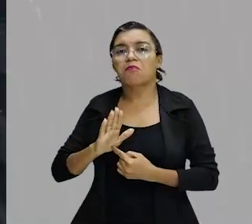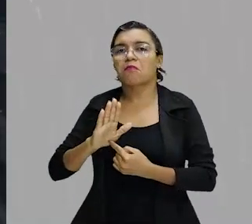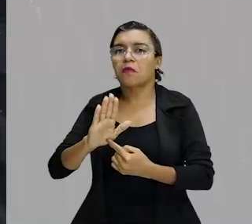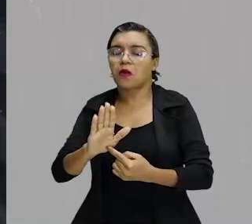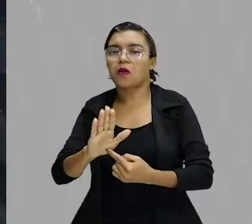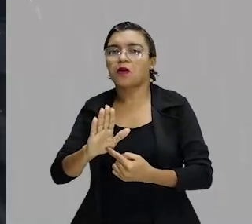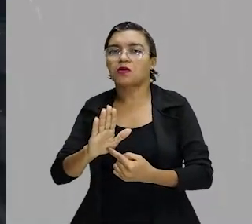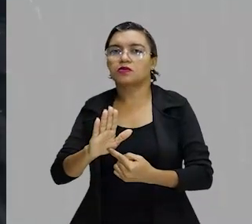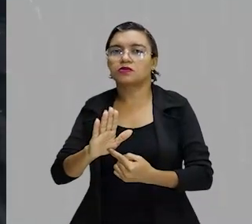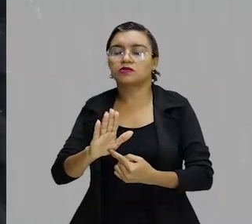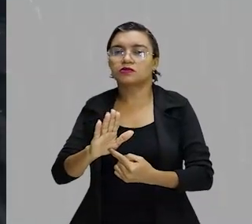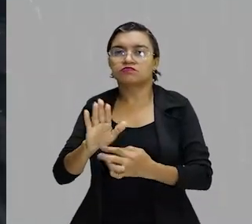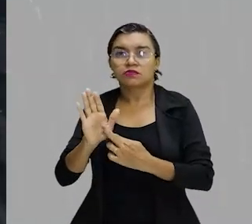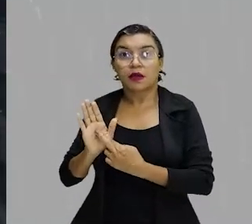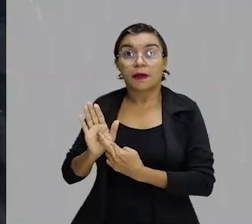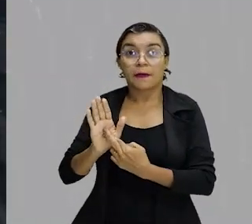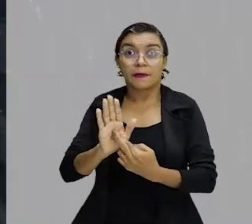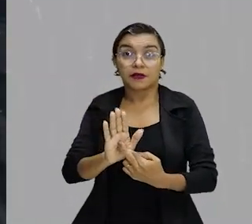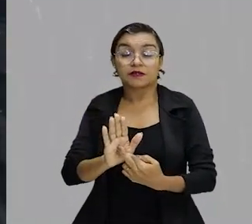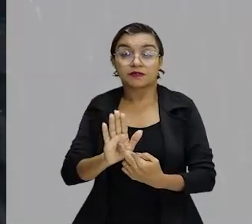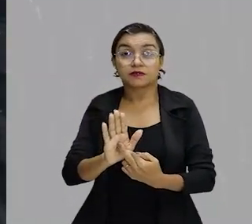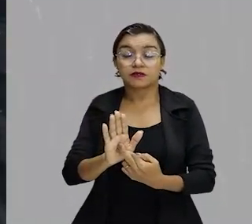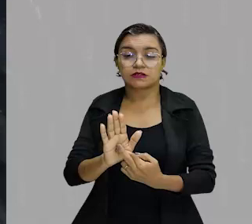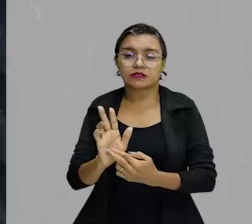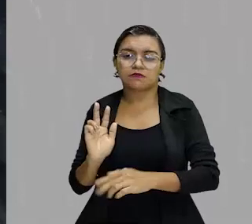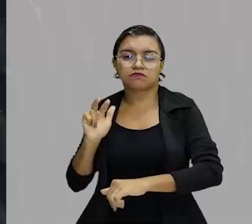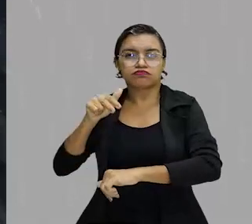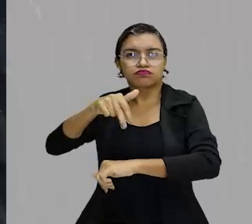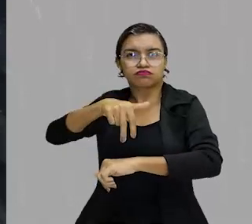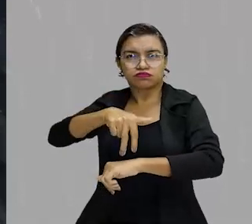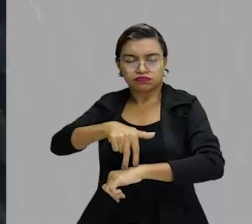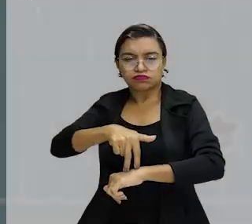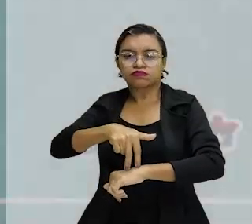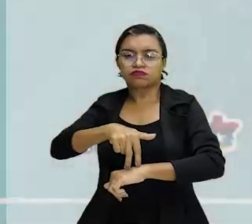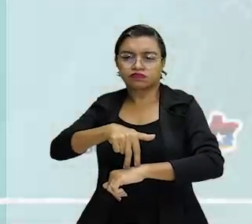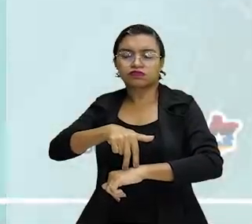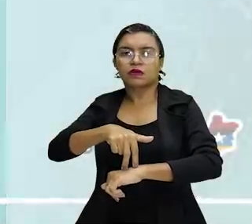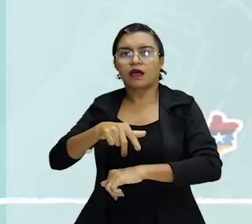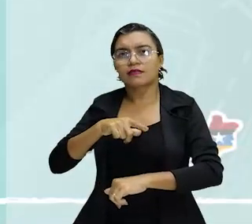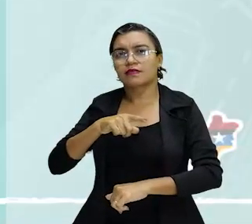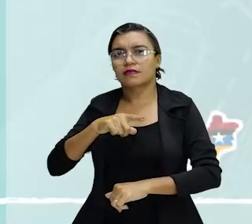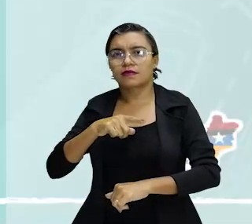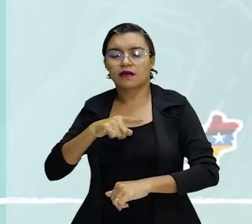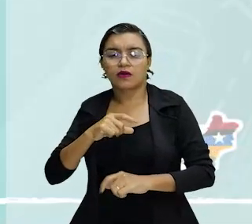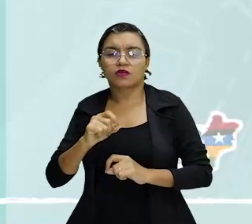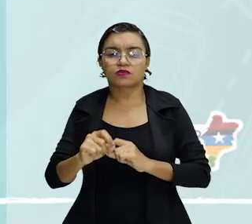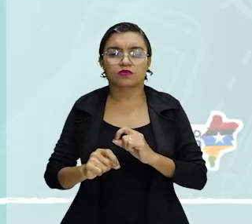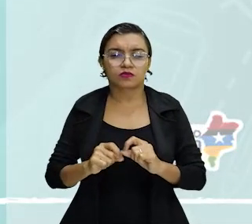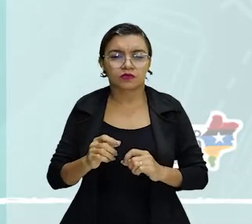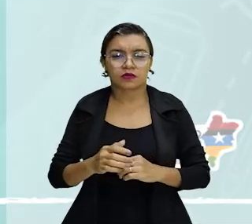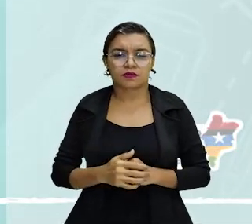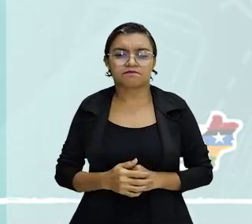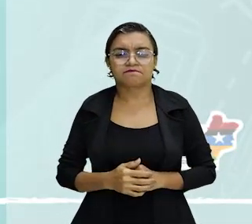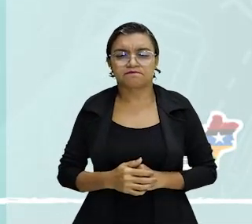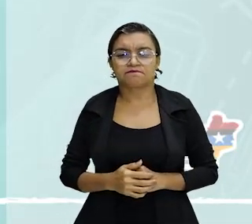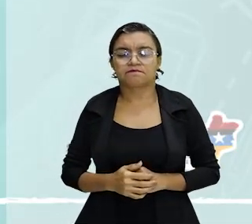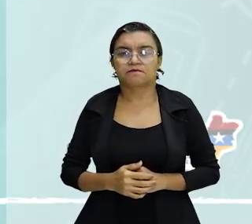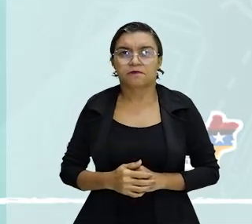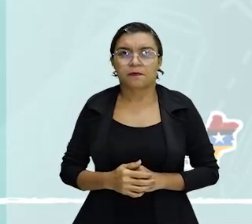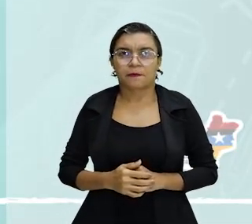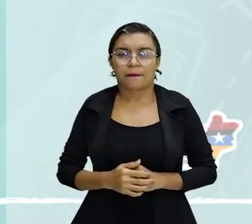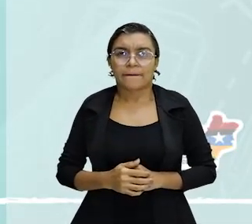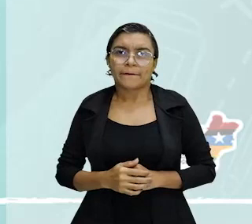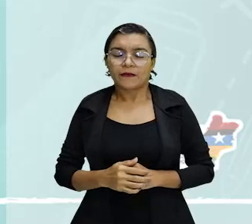ser representado pelas personagens. Ele vai envolver um conflito e ele vai envolver toda